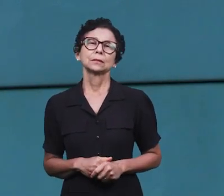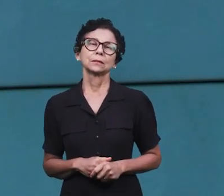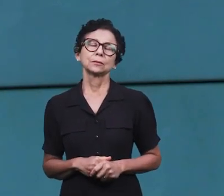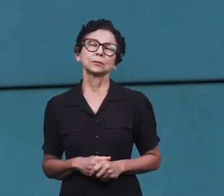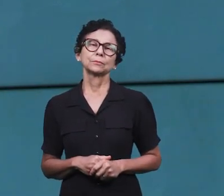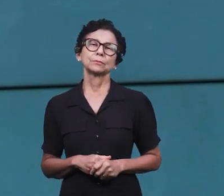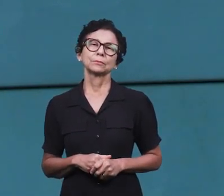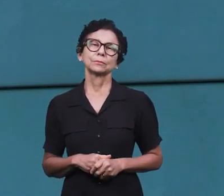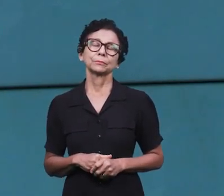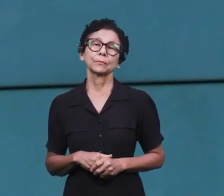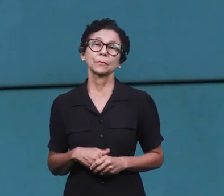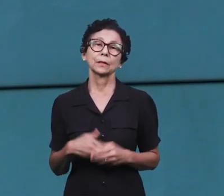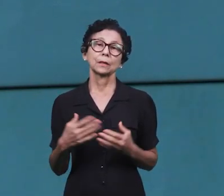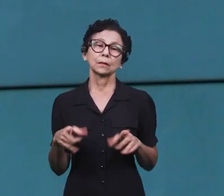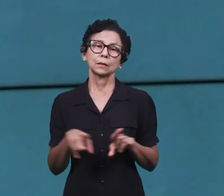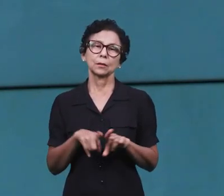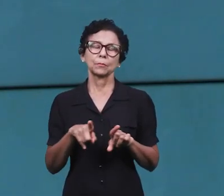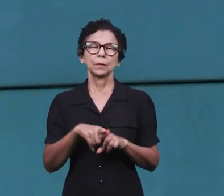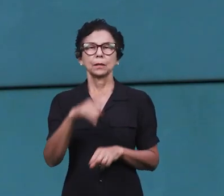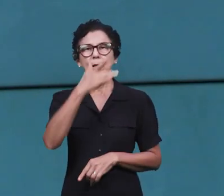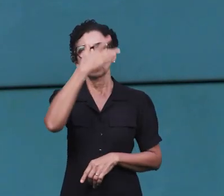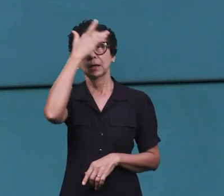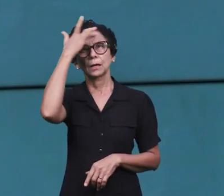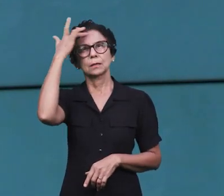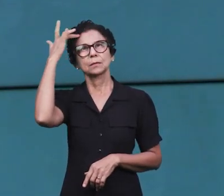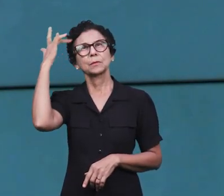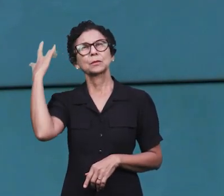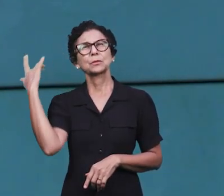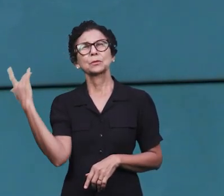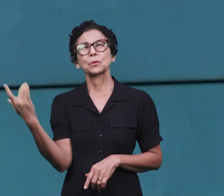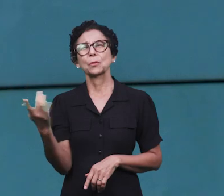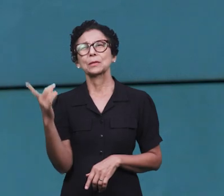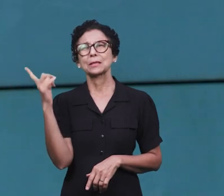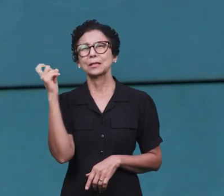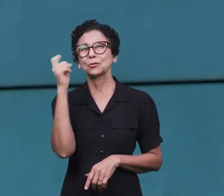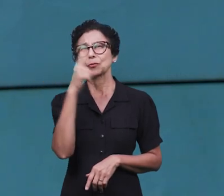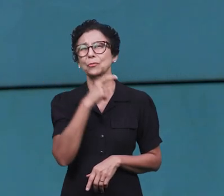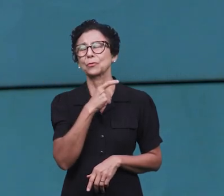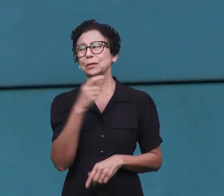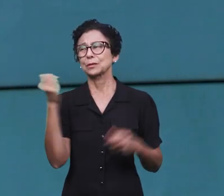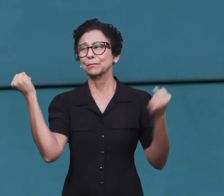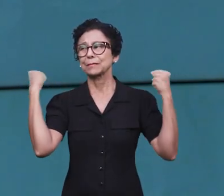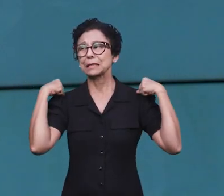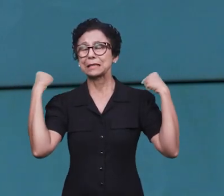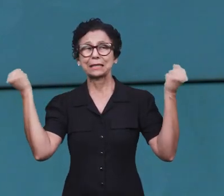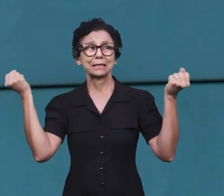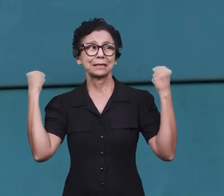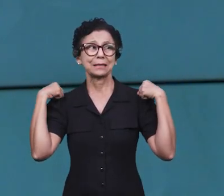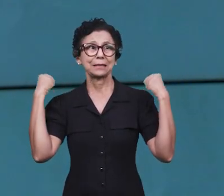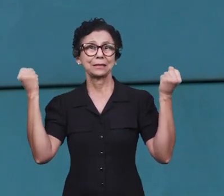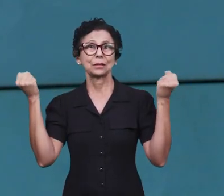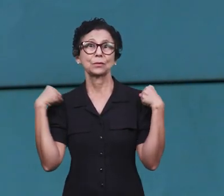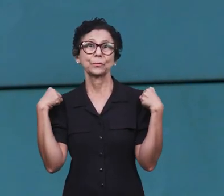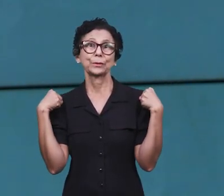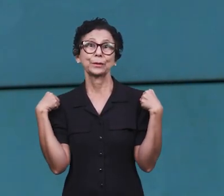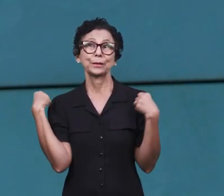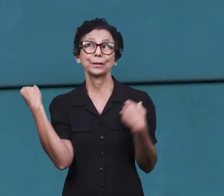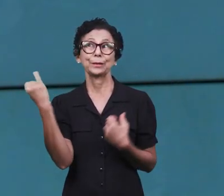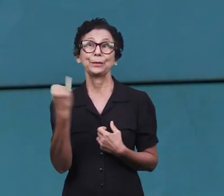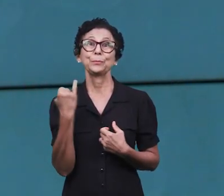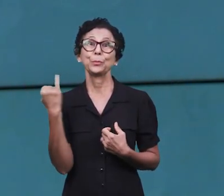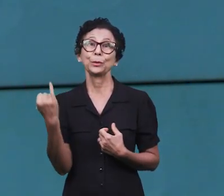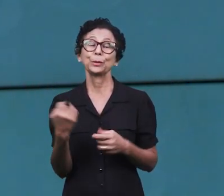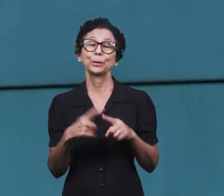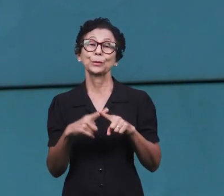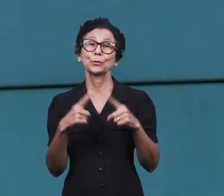Os pacientes, eles apresentam uma tolerância ao exercício, o que é um grande problema, já que a atividade física é uma